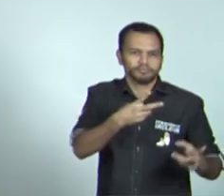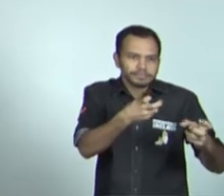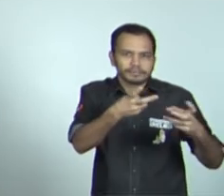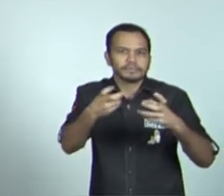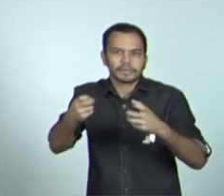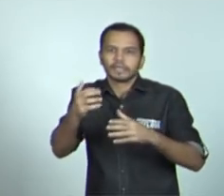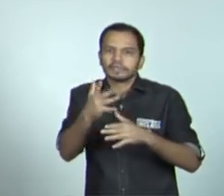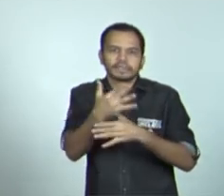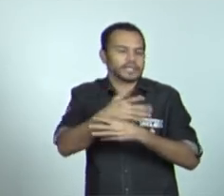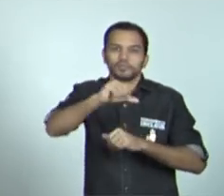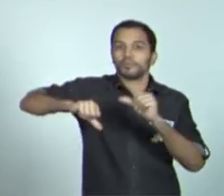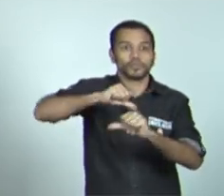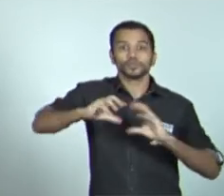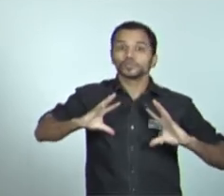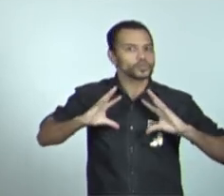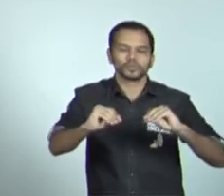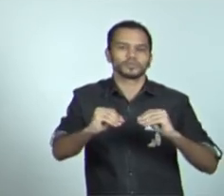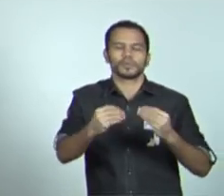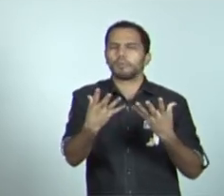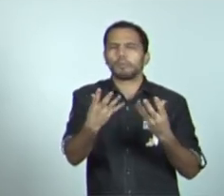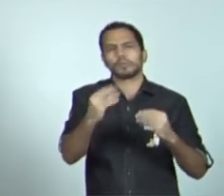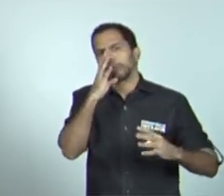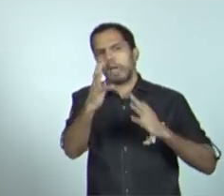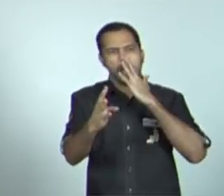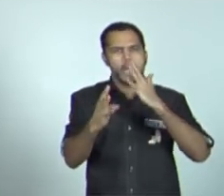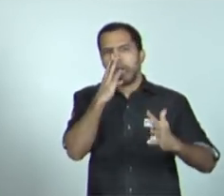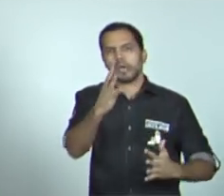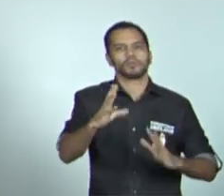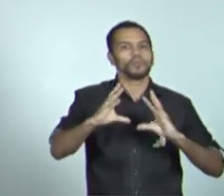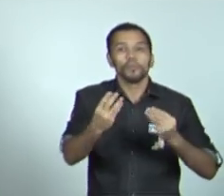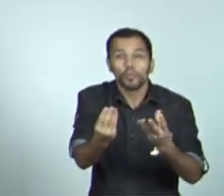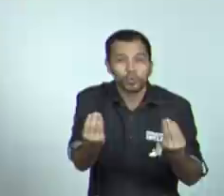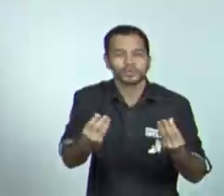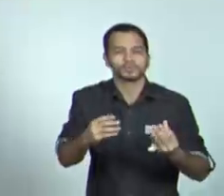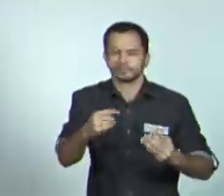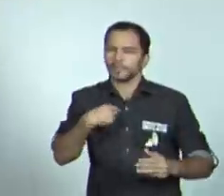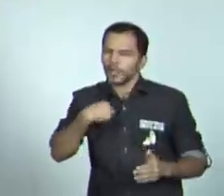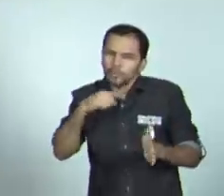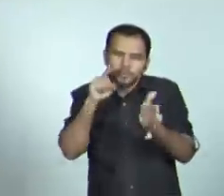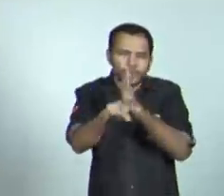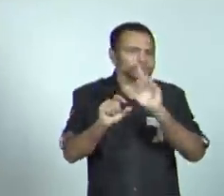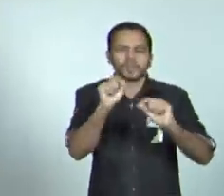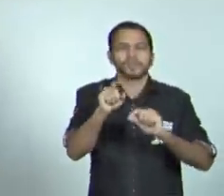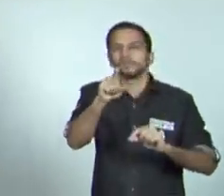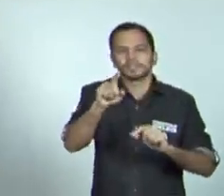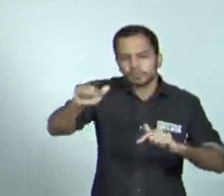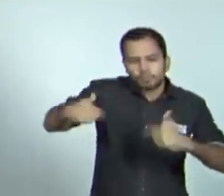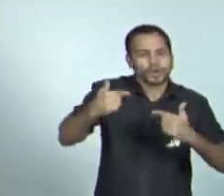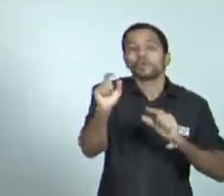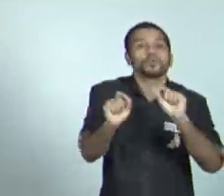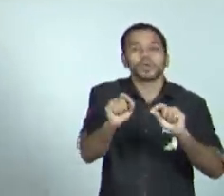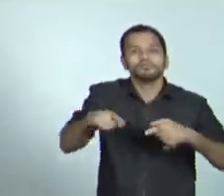toda a cidade gente quantas ameaças qual é a ameaça que está sobre a tua vida hoje em qual ameaça